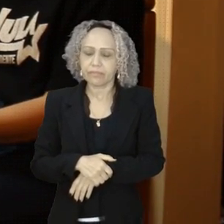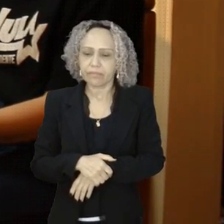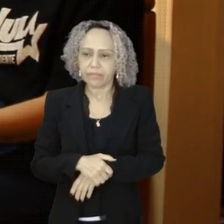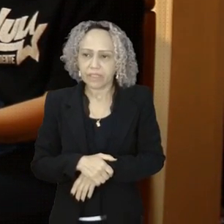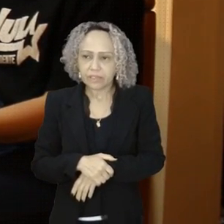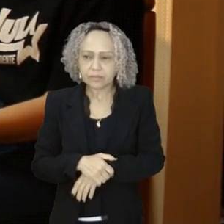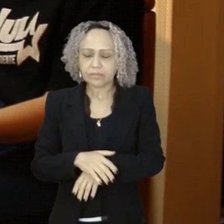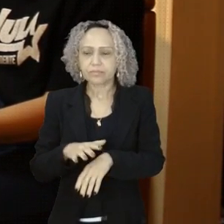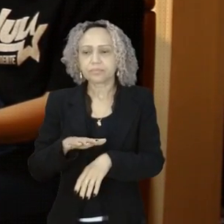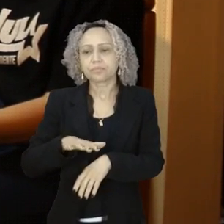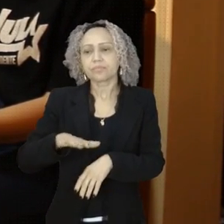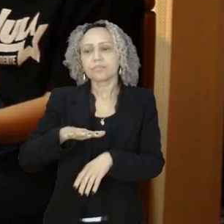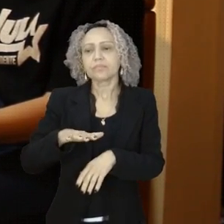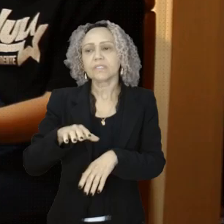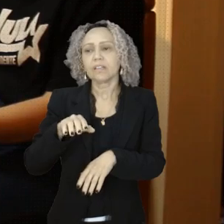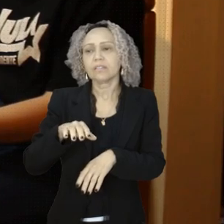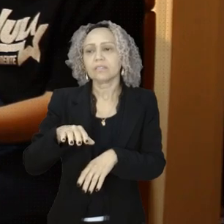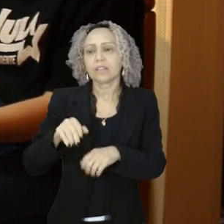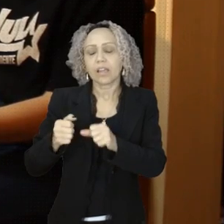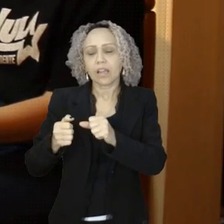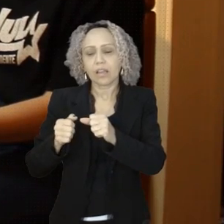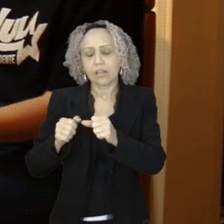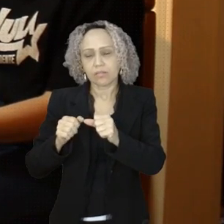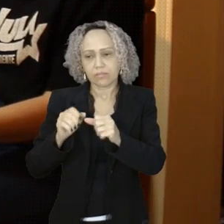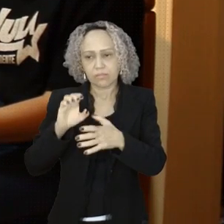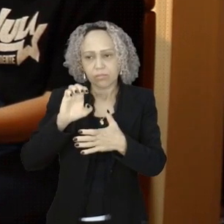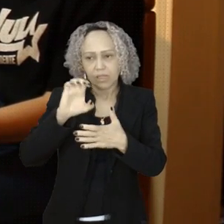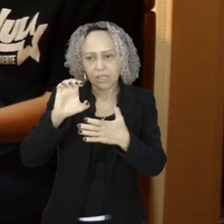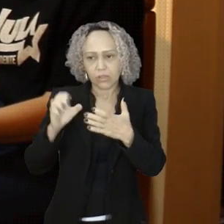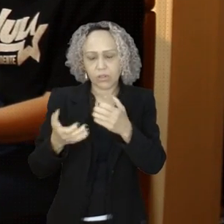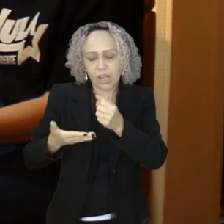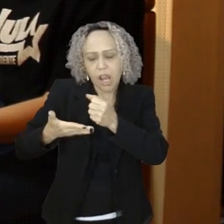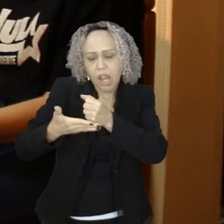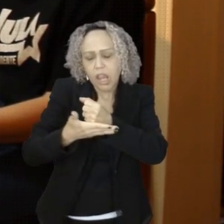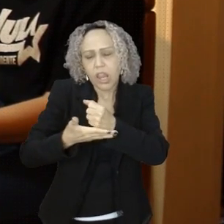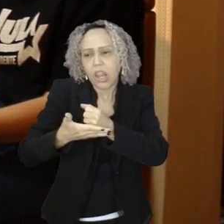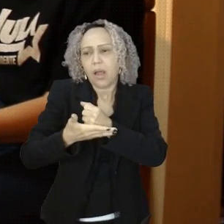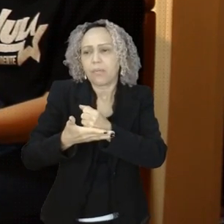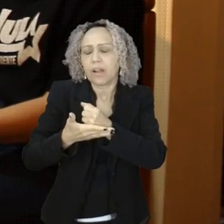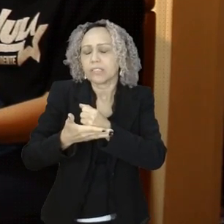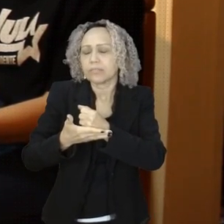da base, né, porque uma categoria com uma base muito